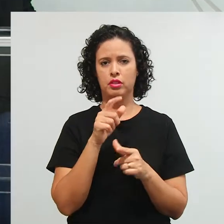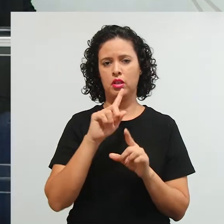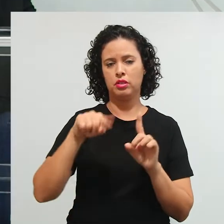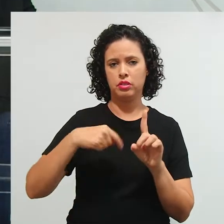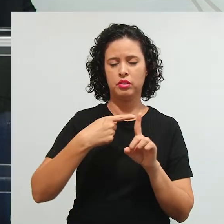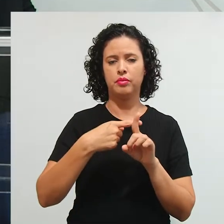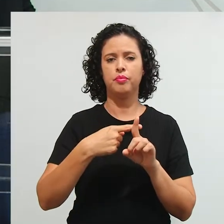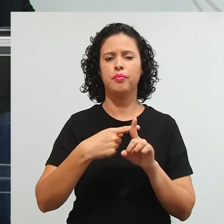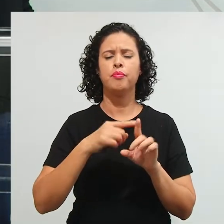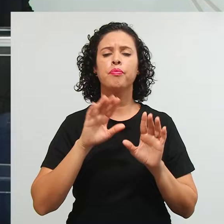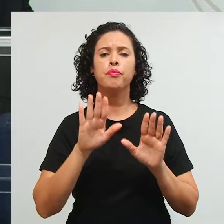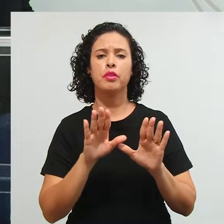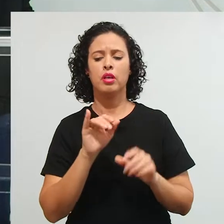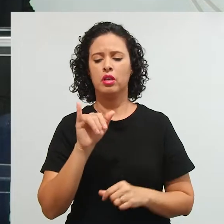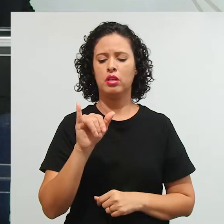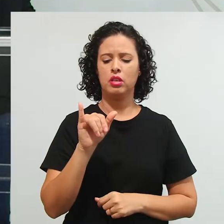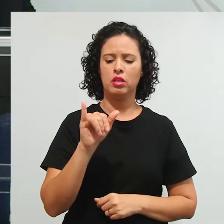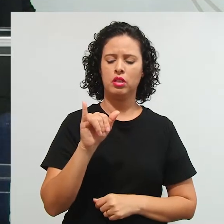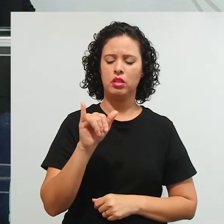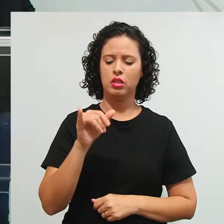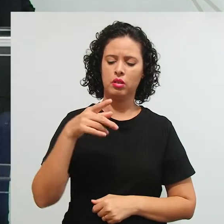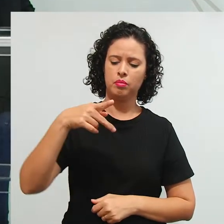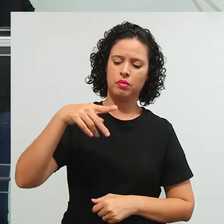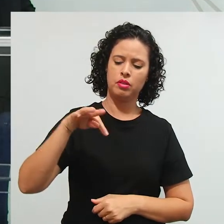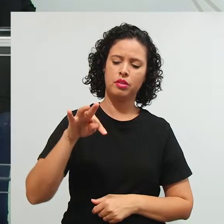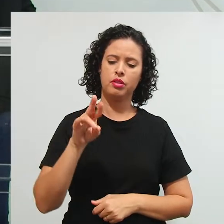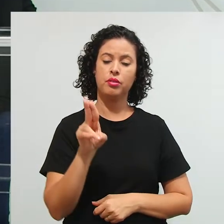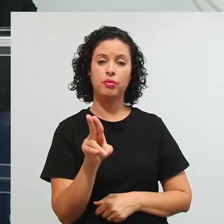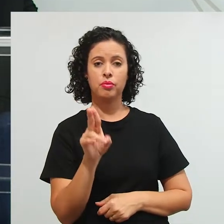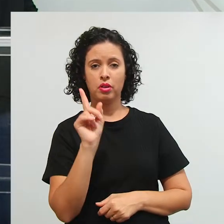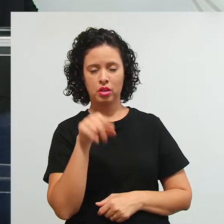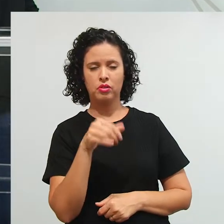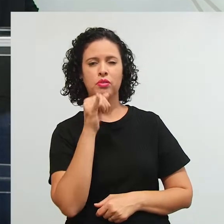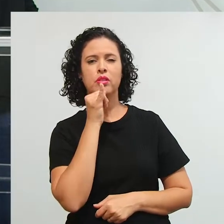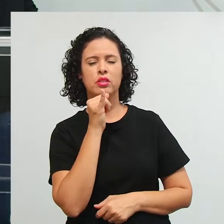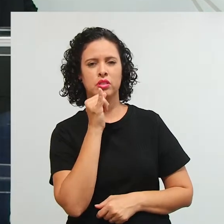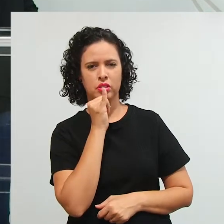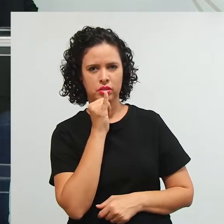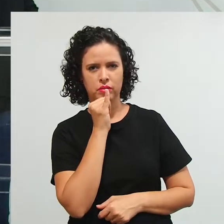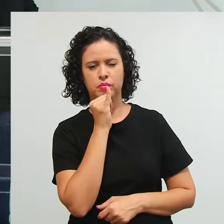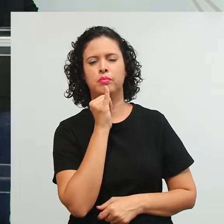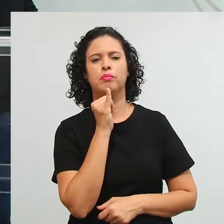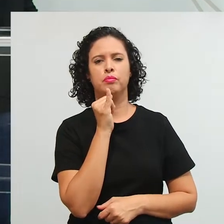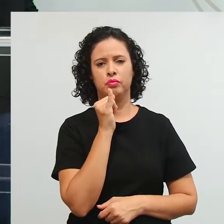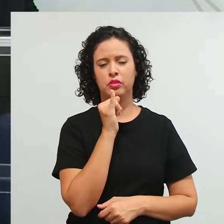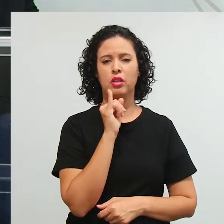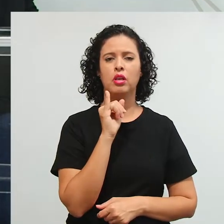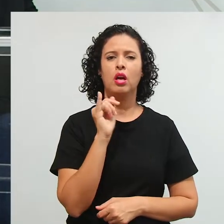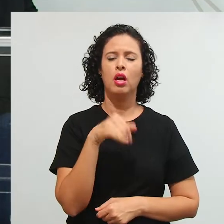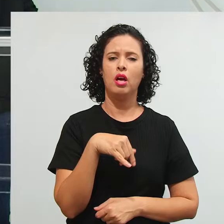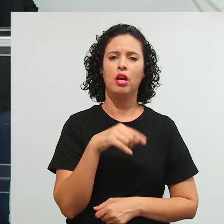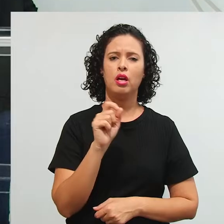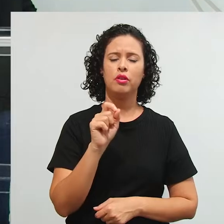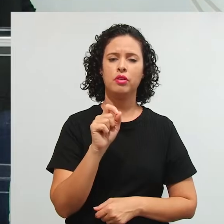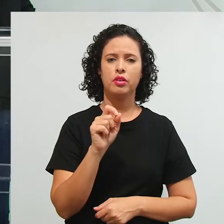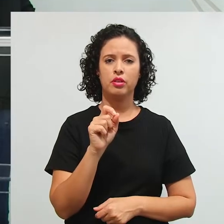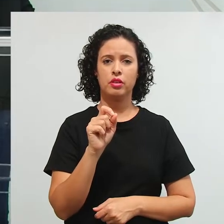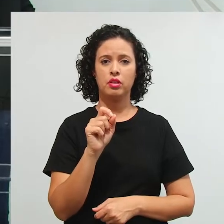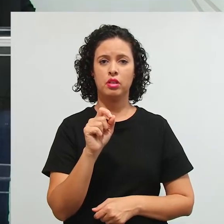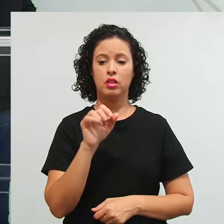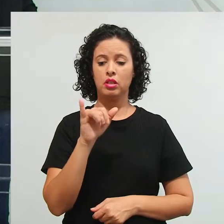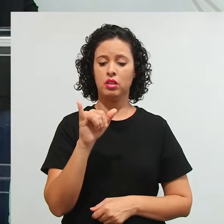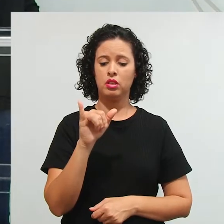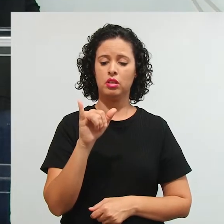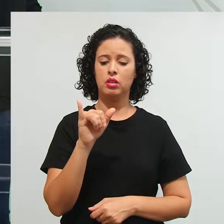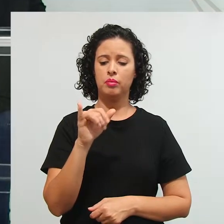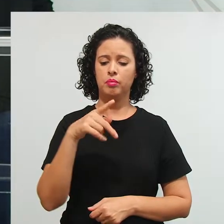esse IPTU é um exemplo de dívida ativa tributária, porque o IPTU é um